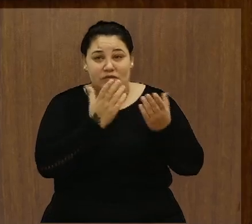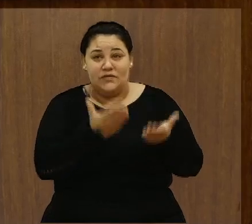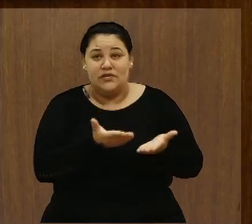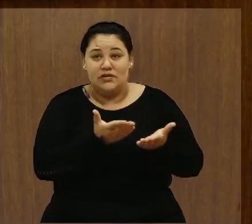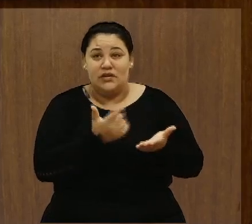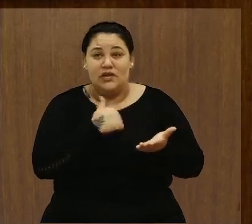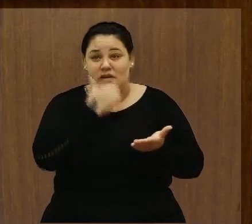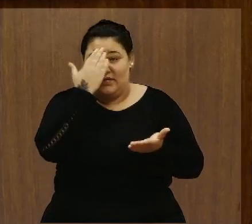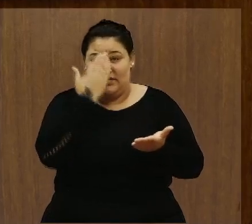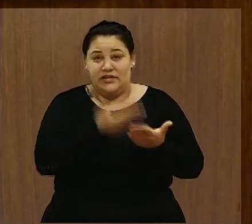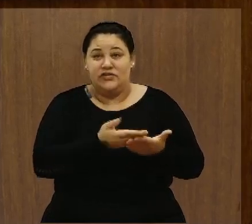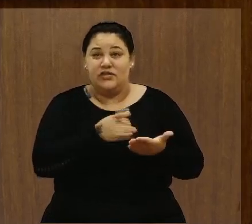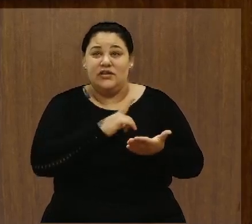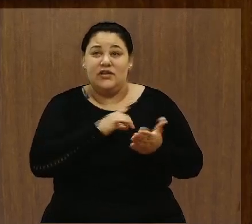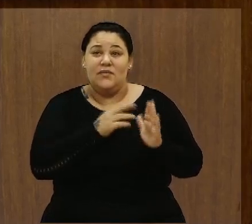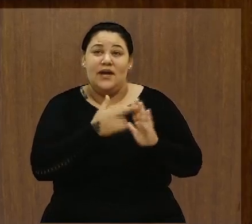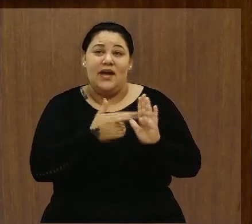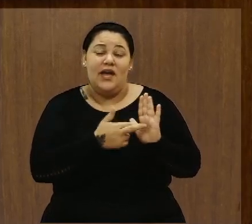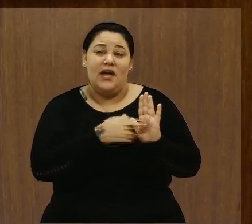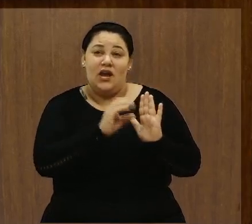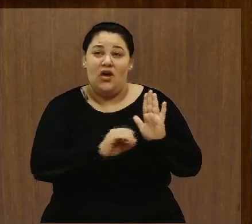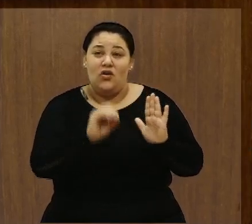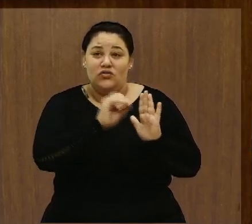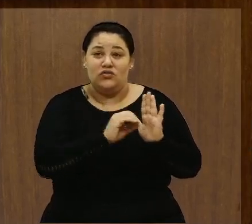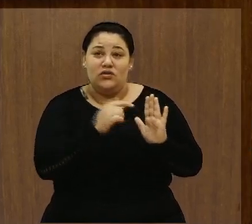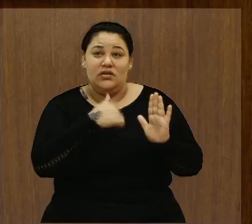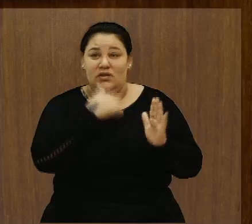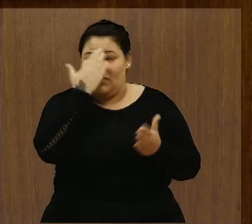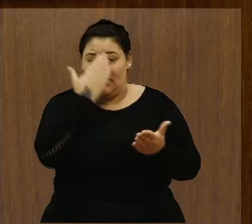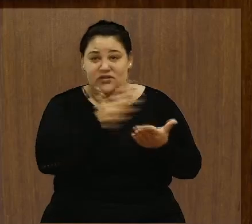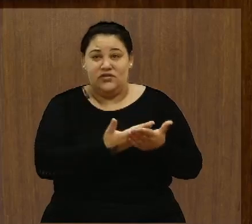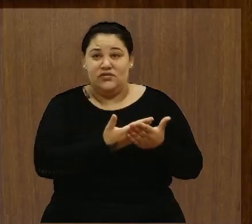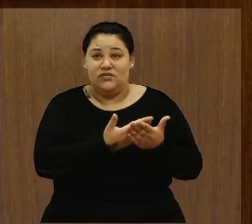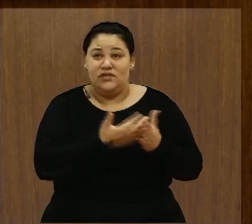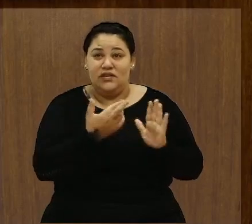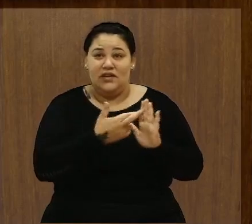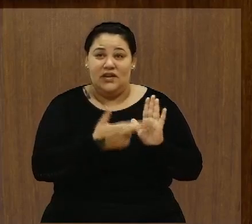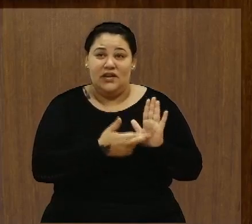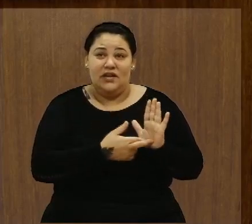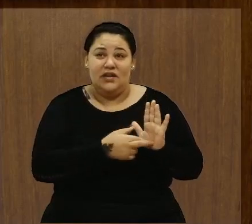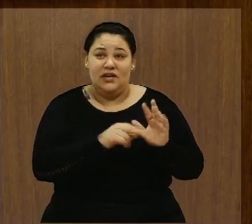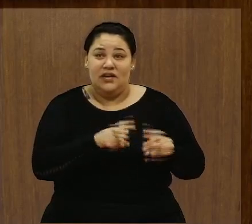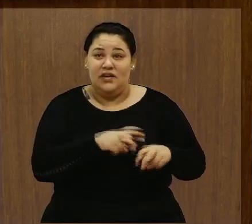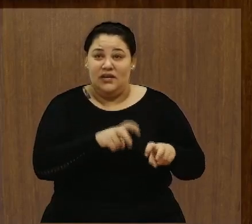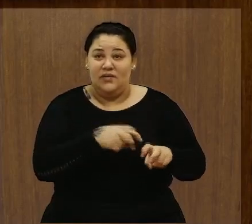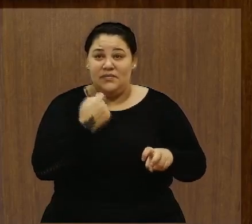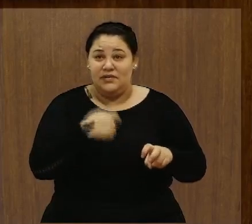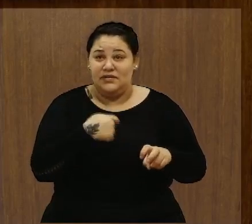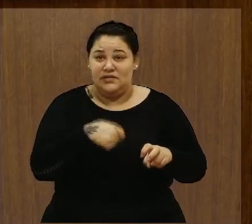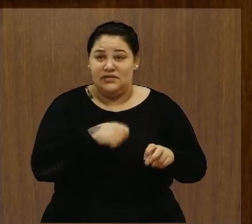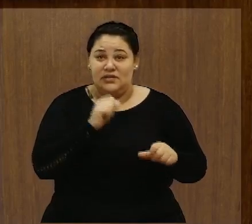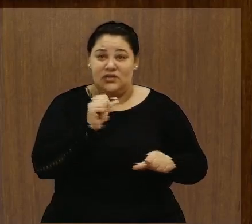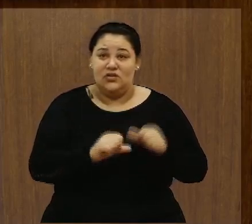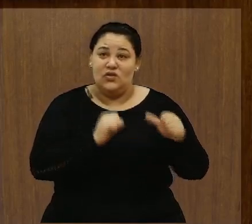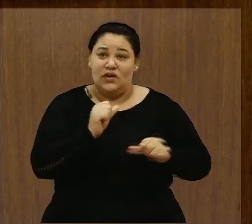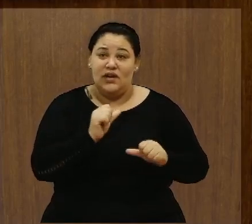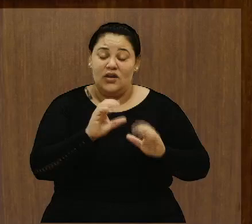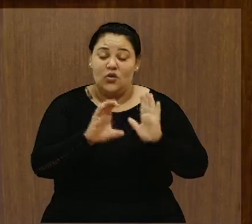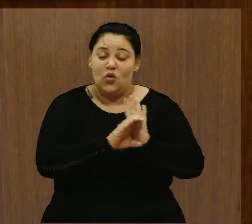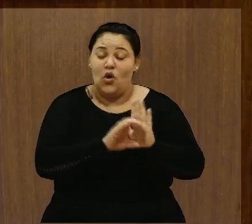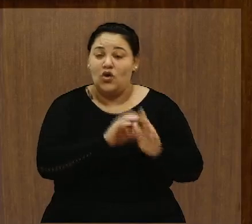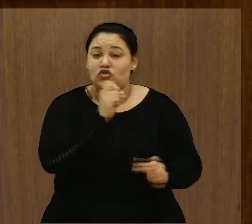a gente tem um regramento excelente e acredito que o regramento rural deve ser alterado no Código de